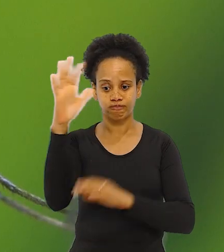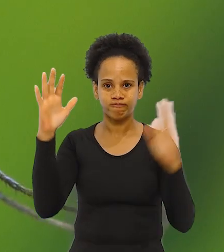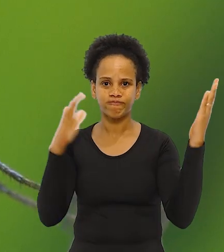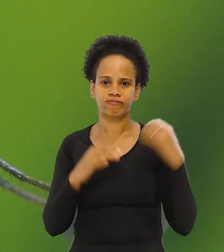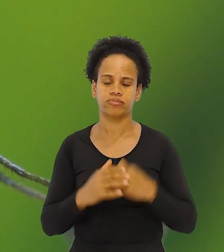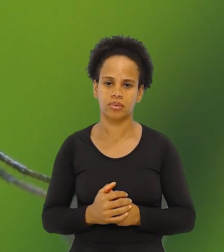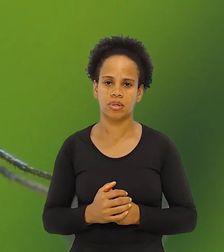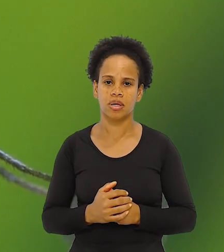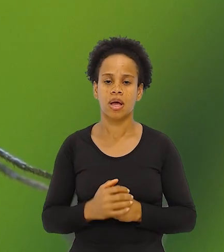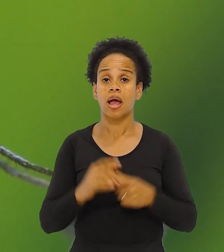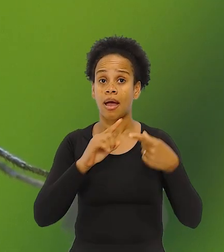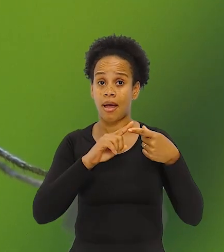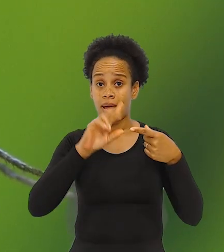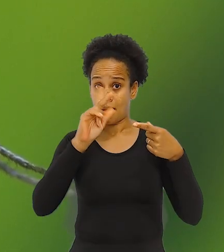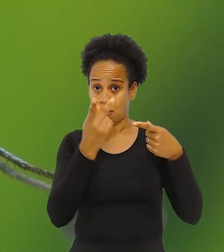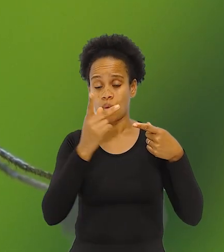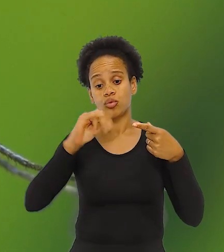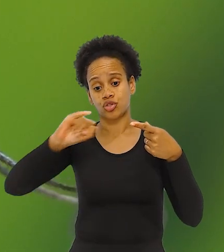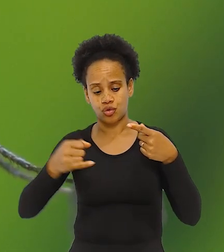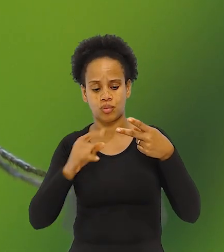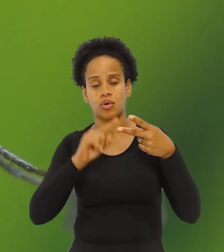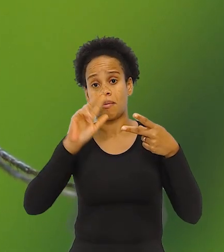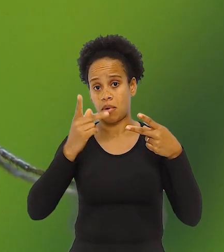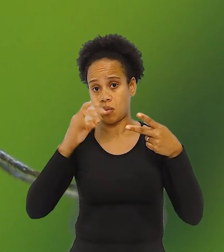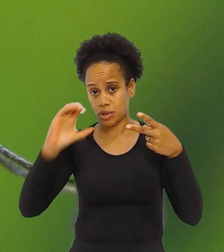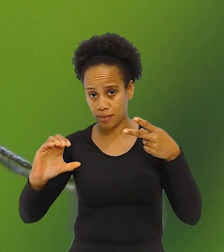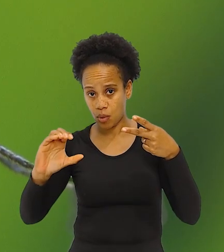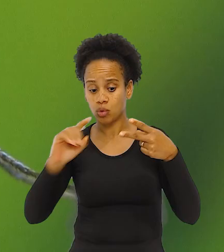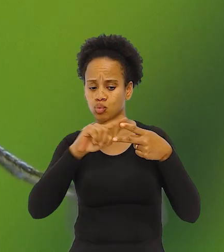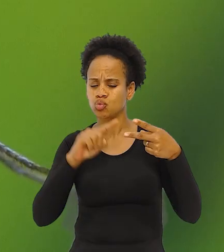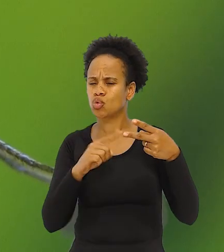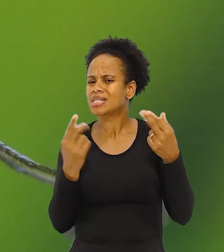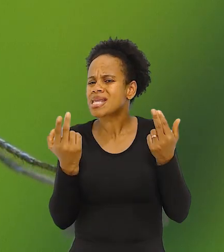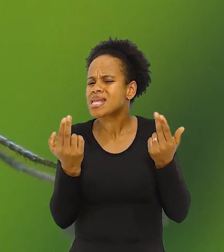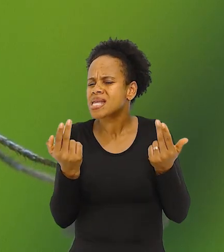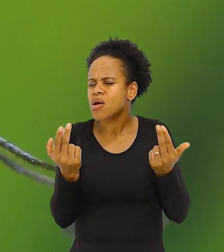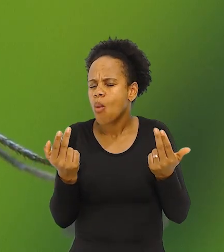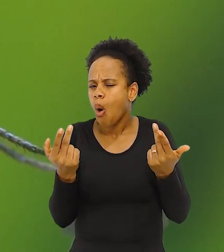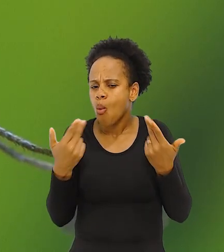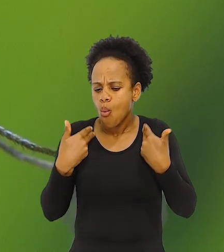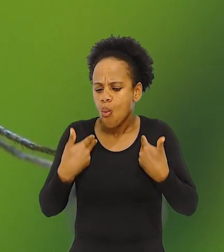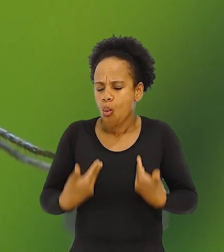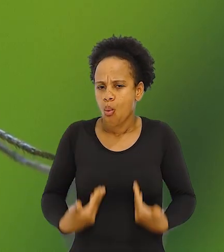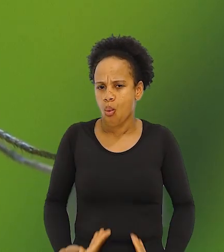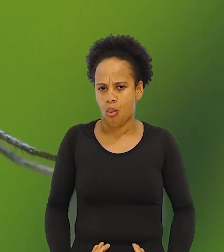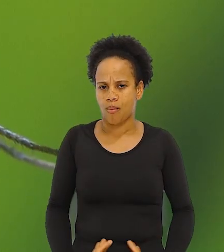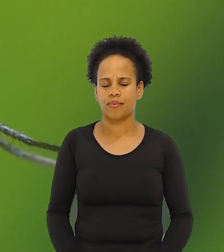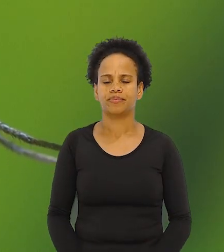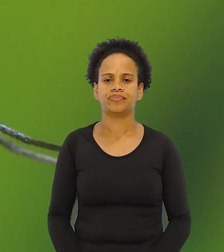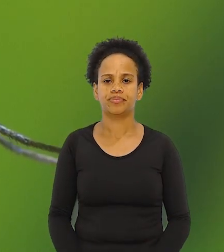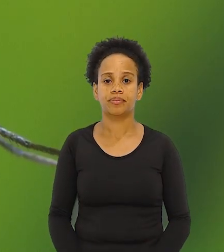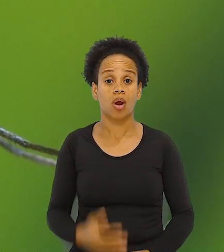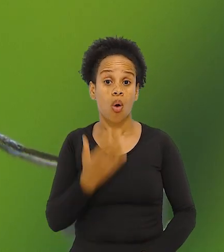O Hemagogus antinomius e o Hemagogus capricorni são idênticos nos aspectos externos do corpo,